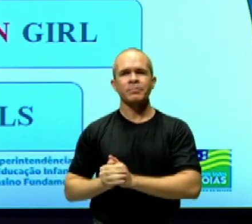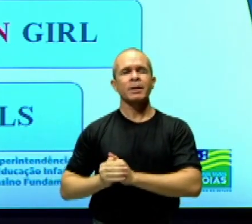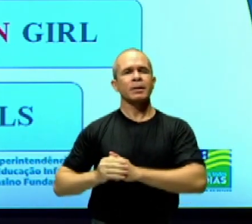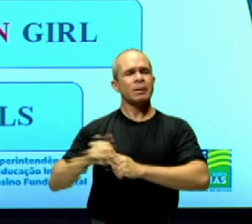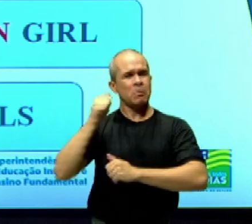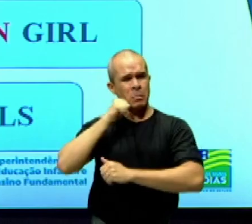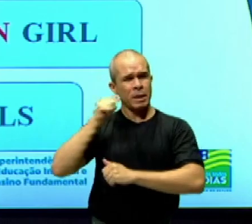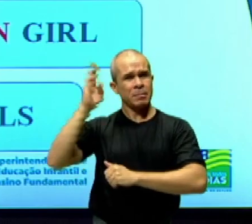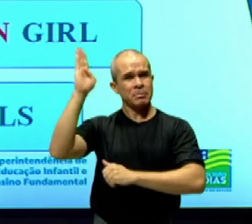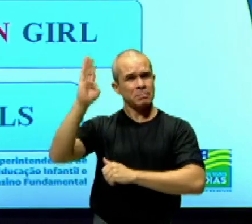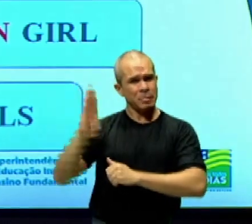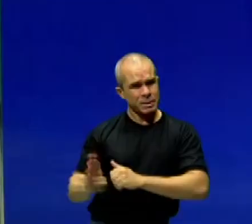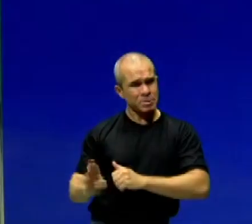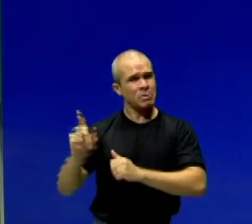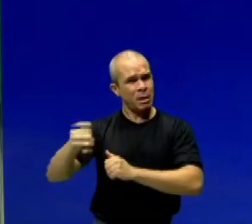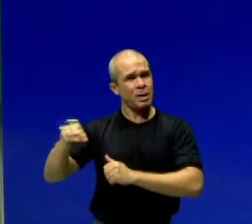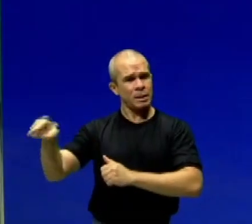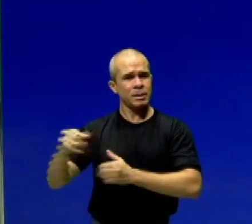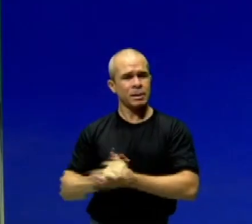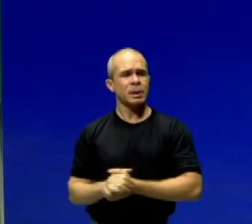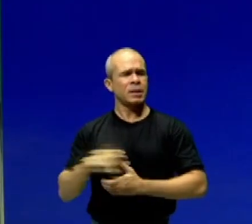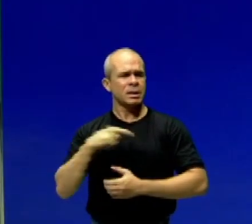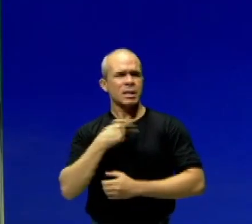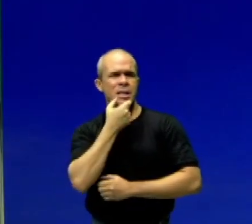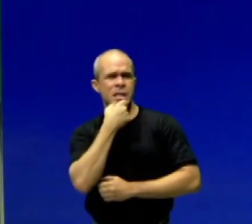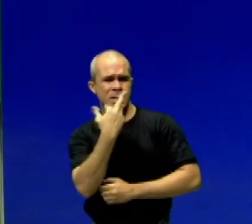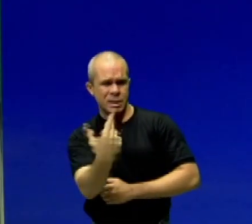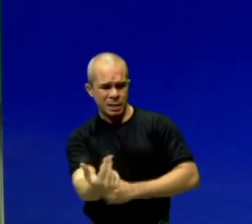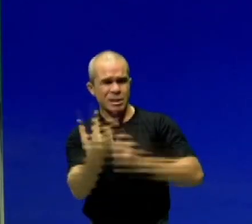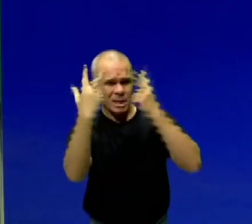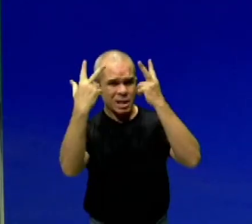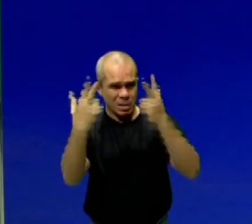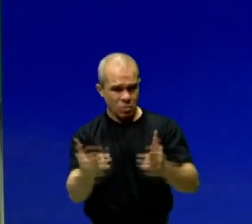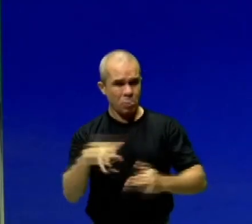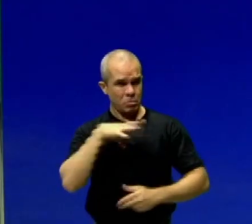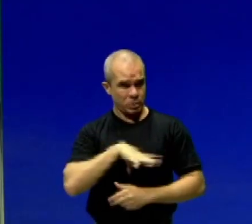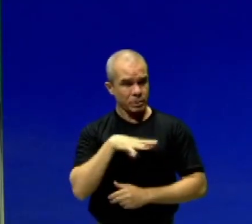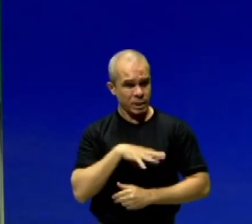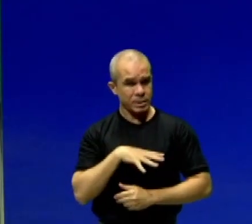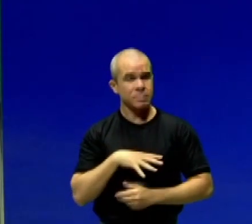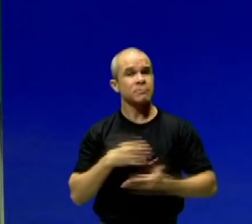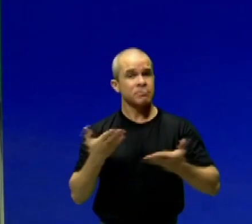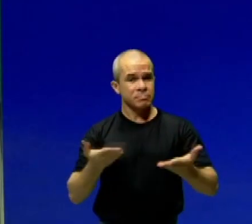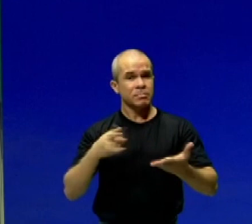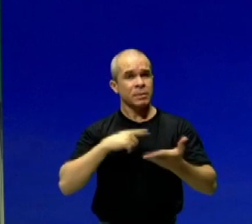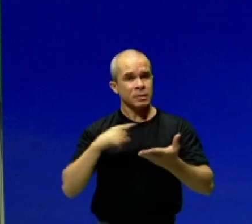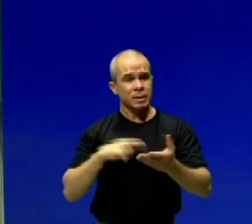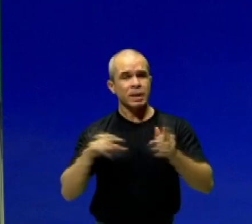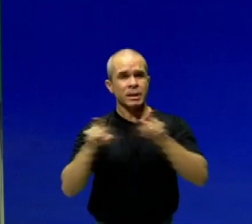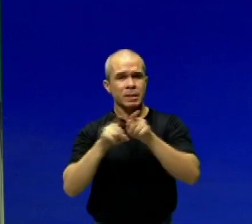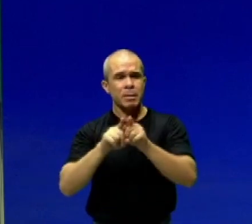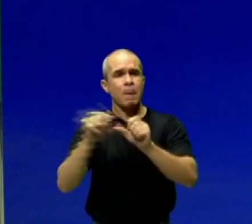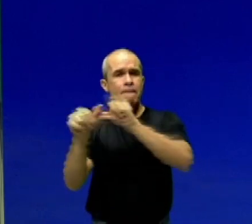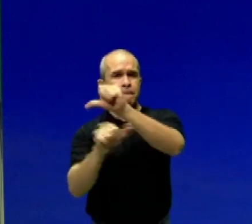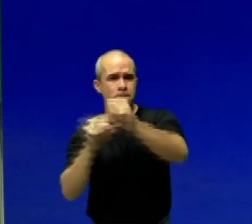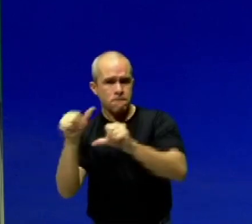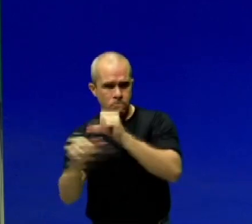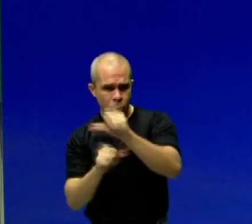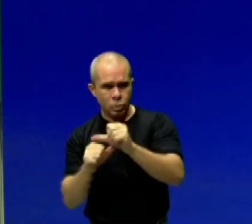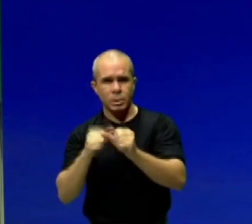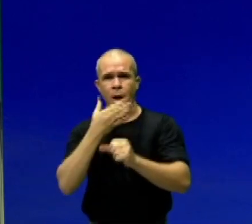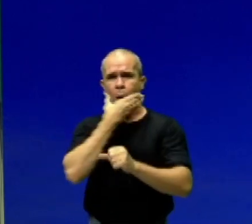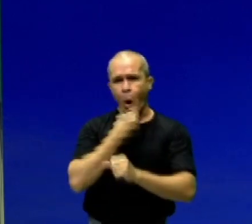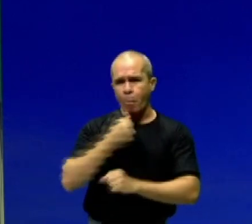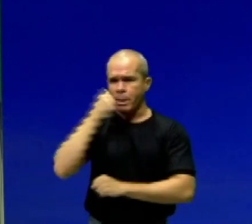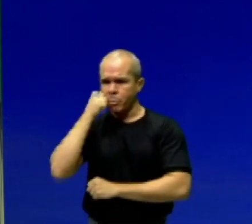girl. Só que aí você vai falar assim, Carlete, então eu tenho inglês também, a mesma coisa que eu tenho em português? A flexão em gênero e número?